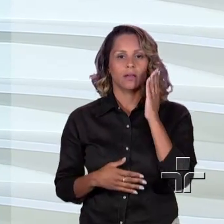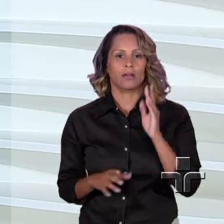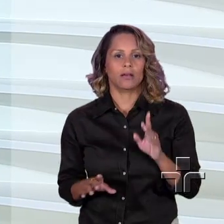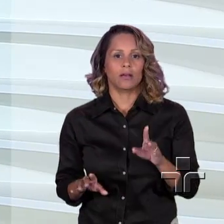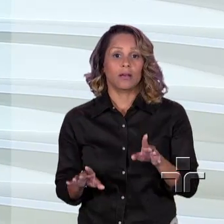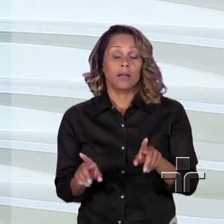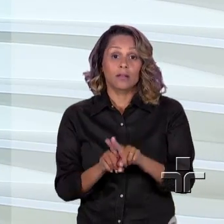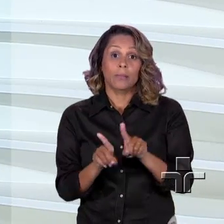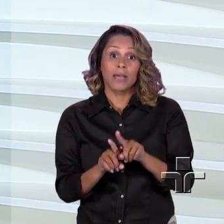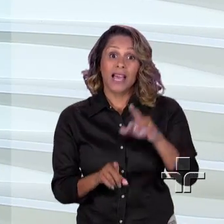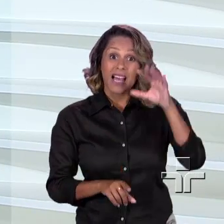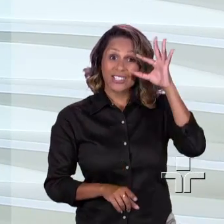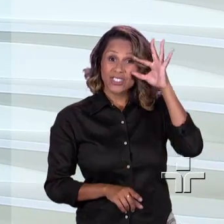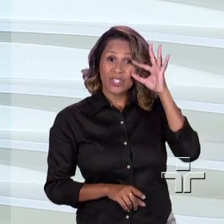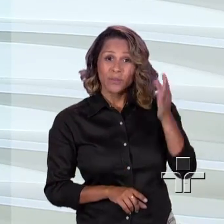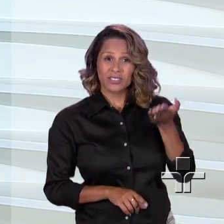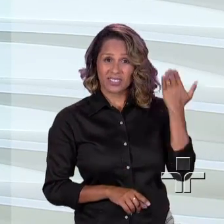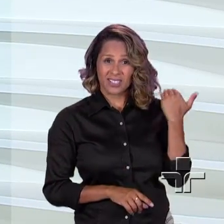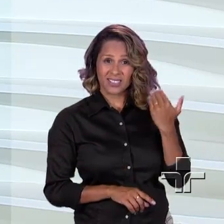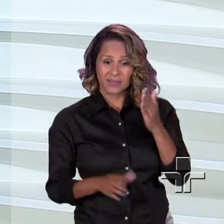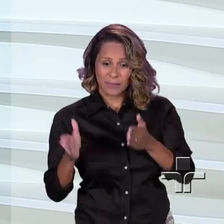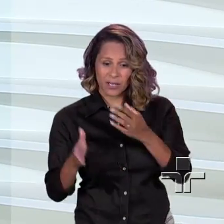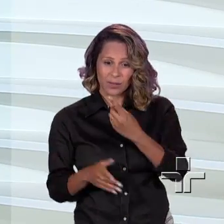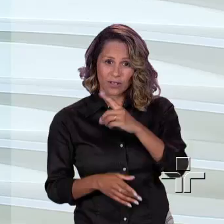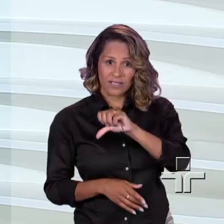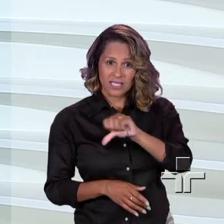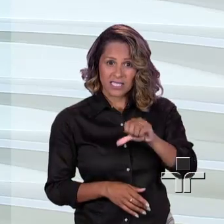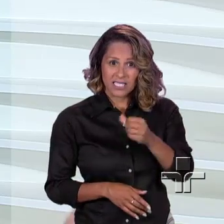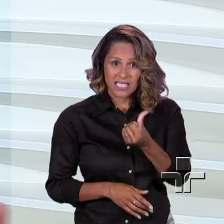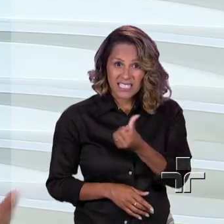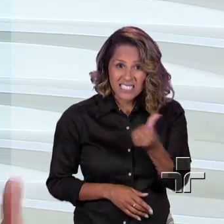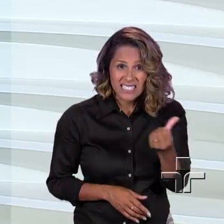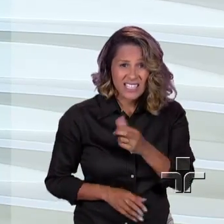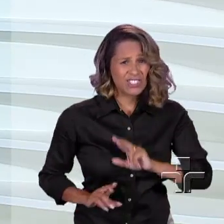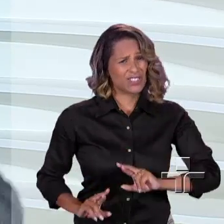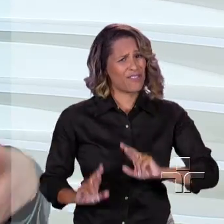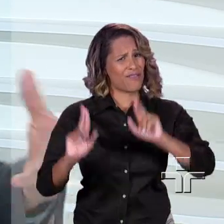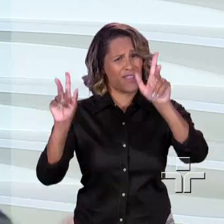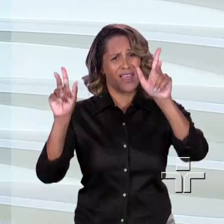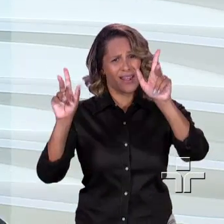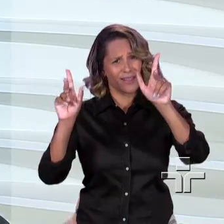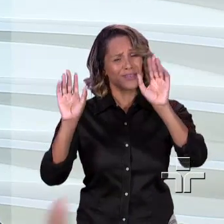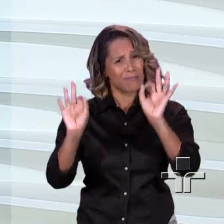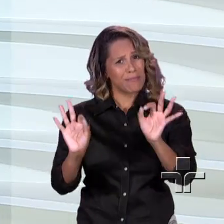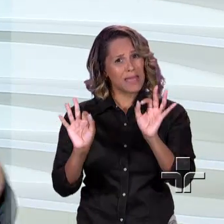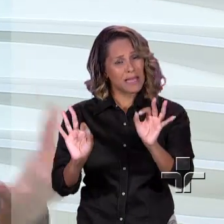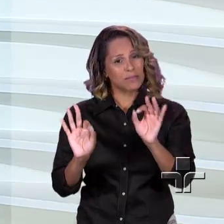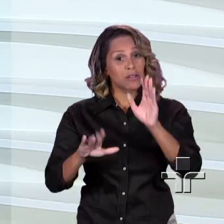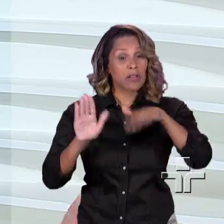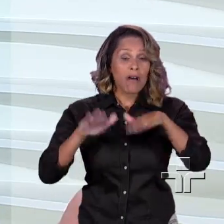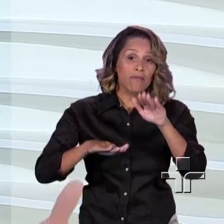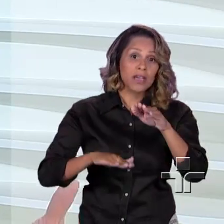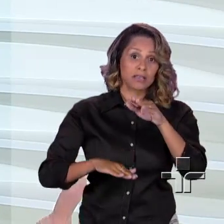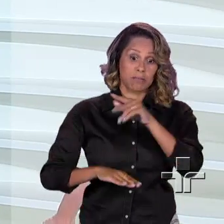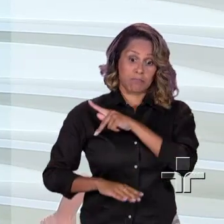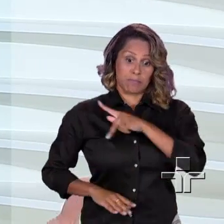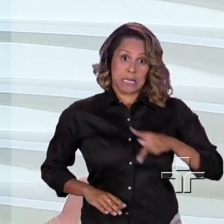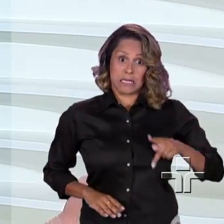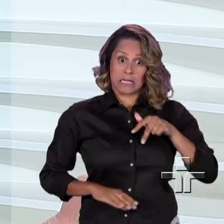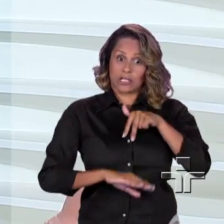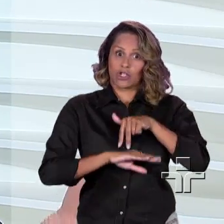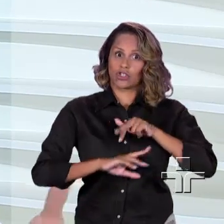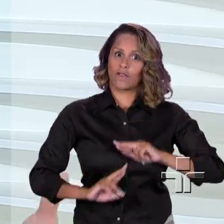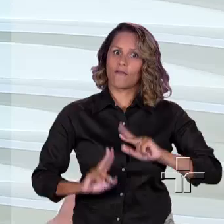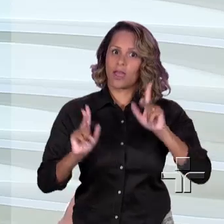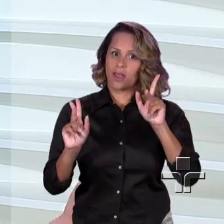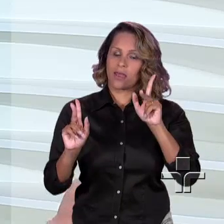dos estereótipos que a mídia e outras pessoas retratam dela. Agora, pode ser que é um lado dela que eu conheço, tem outros lados da personalidade